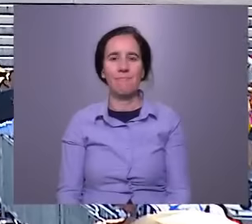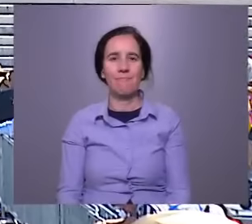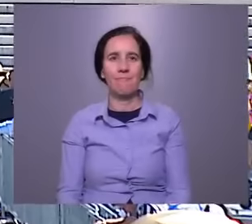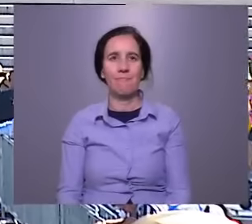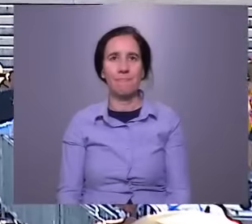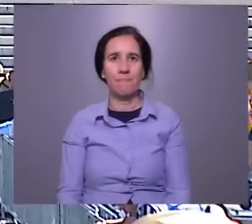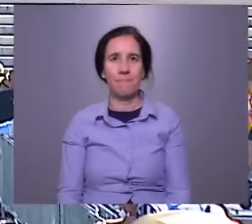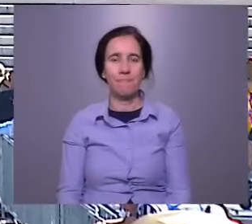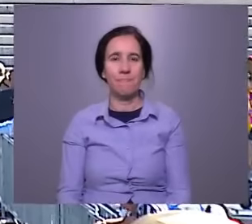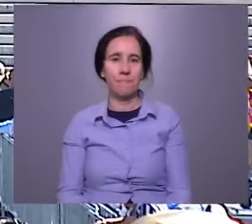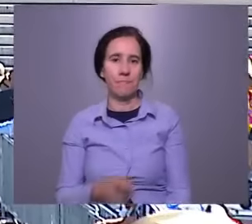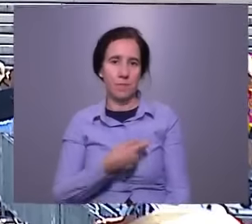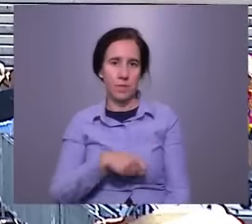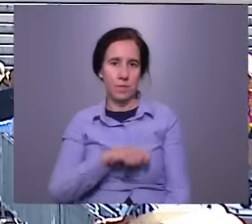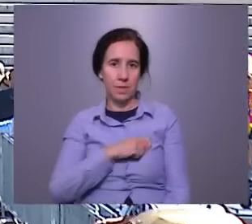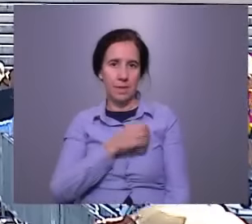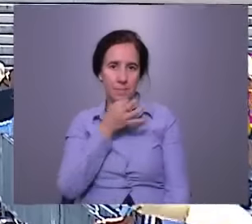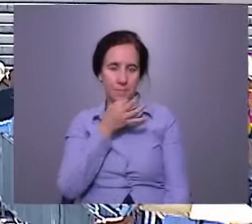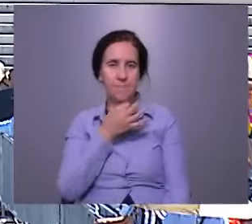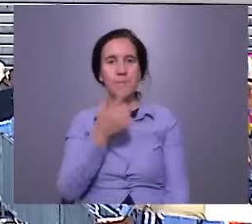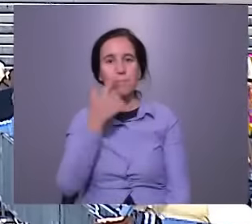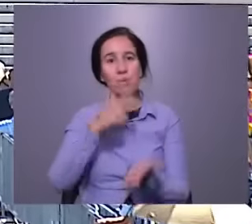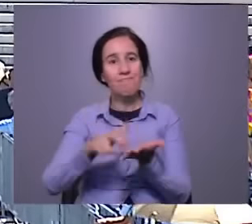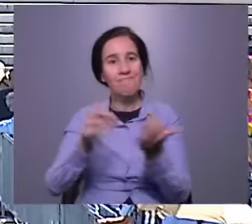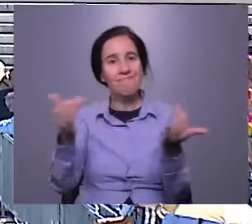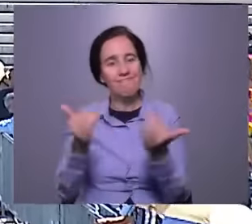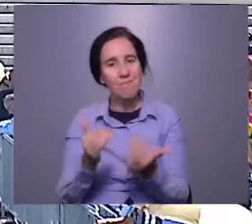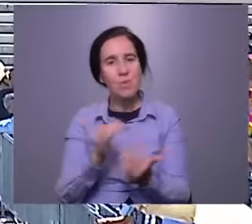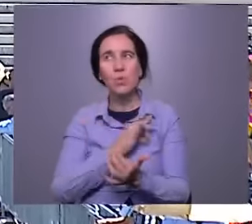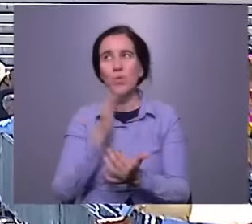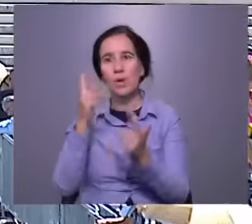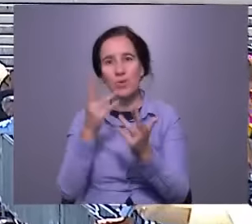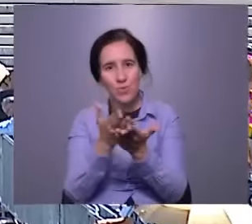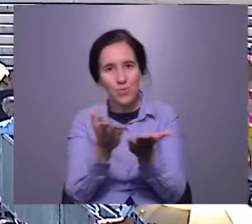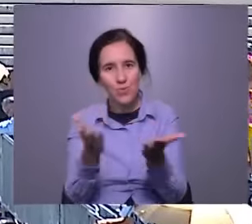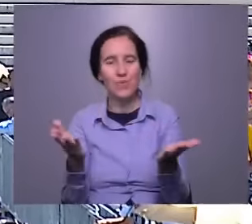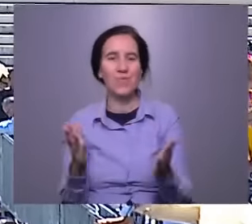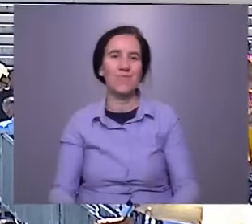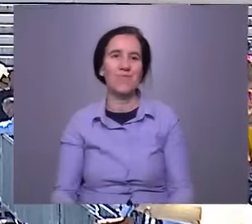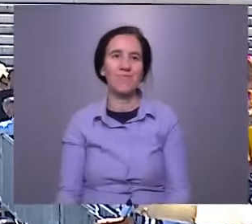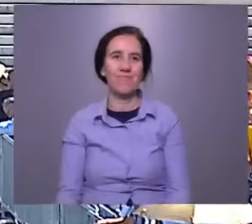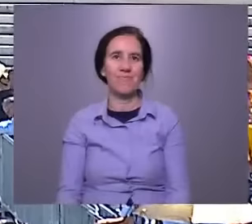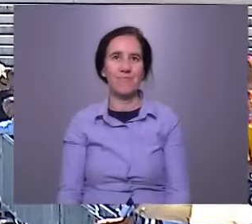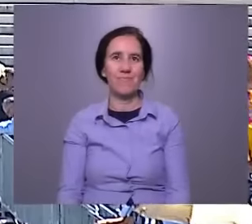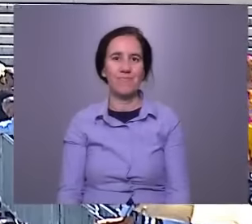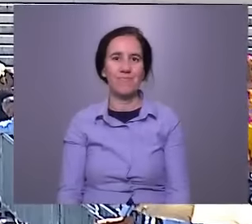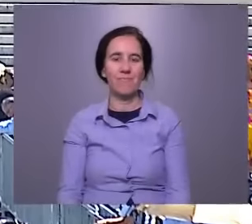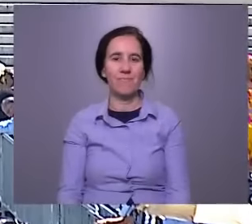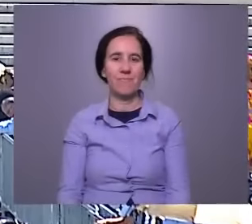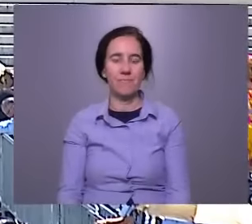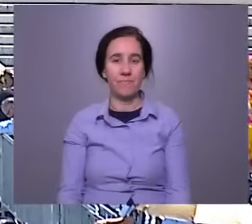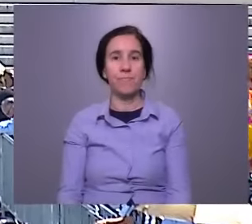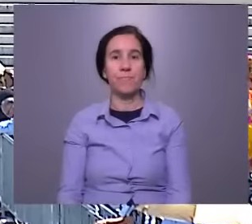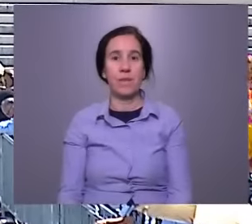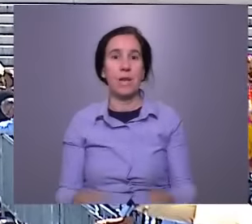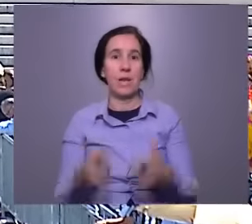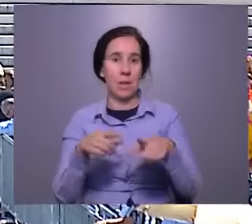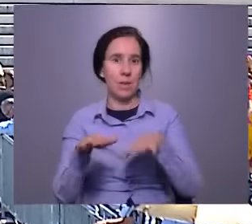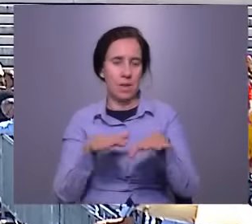Amém. O Senhor esteja convosco. Ele está no meio de